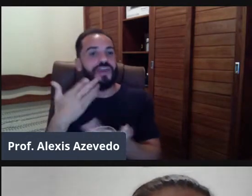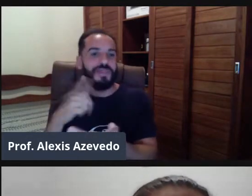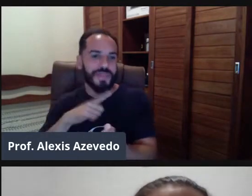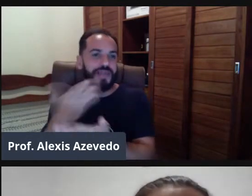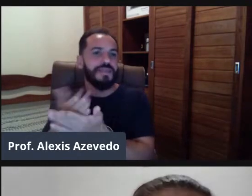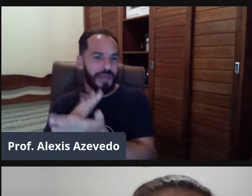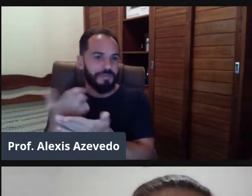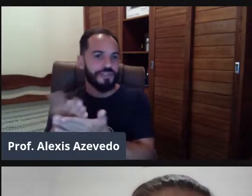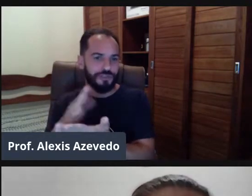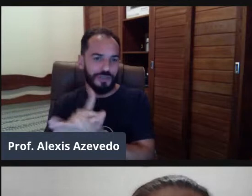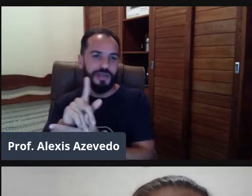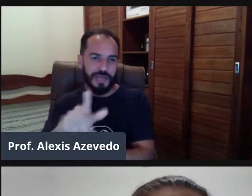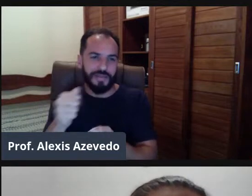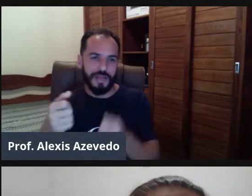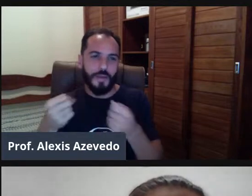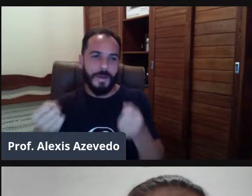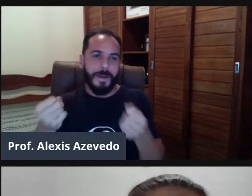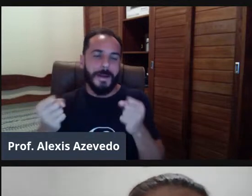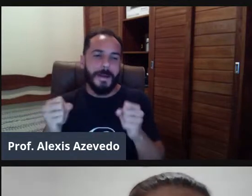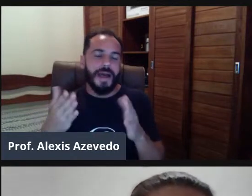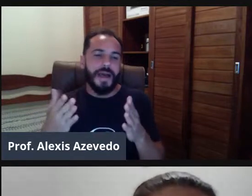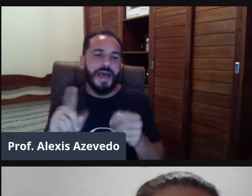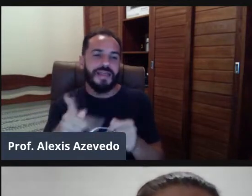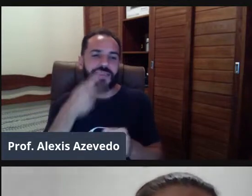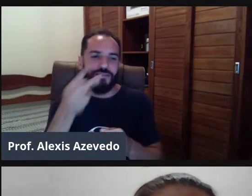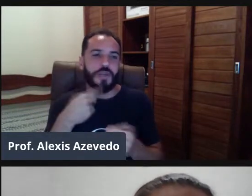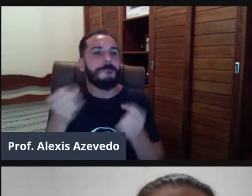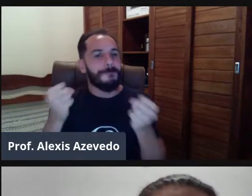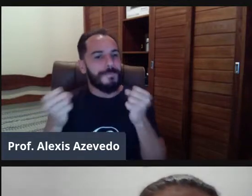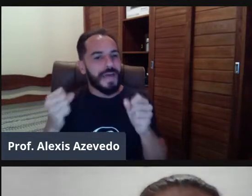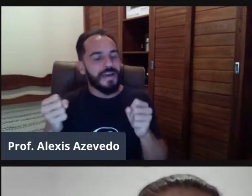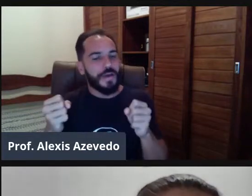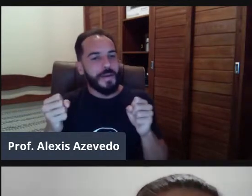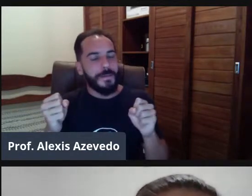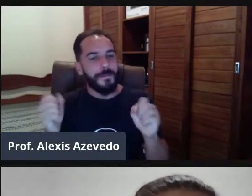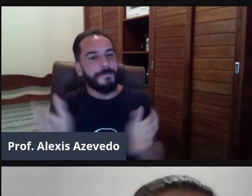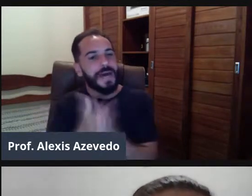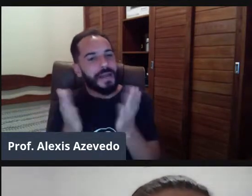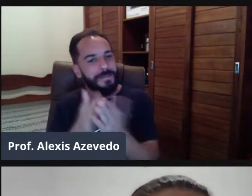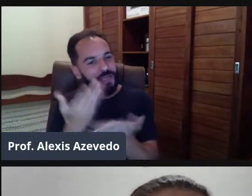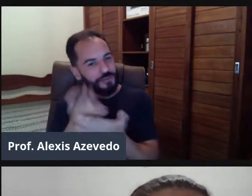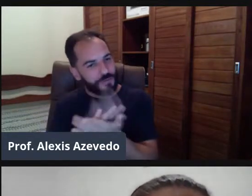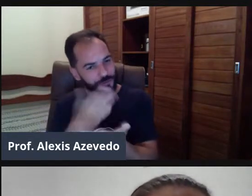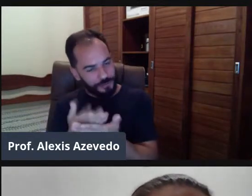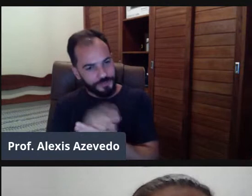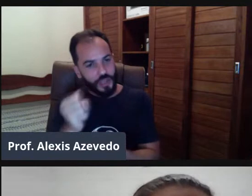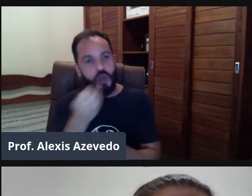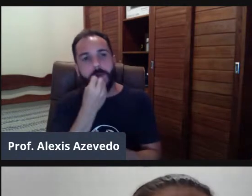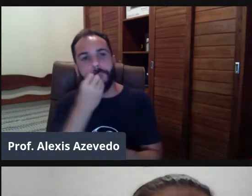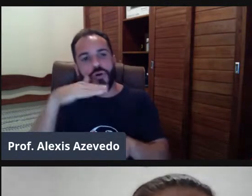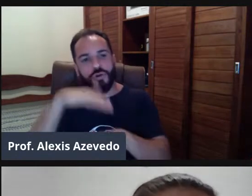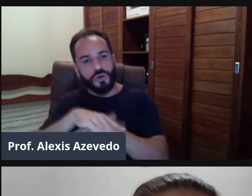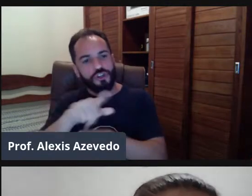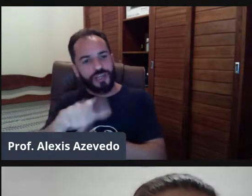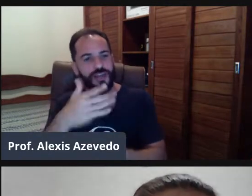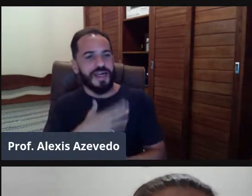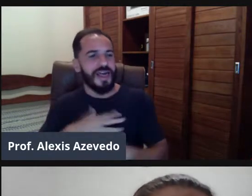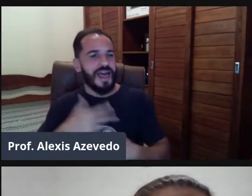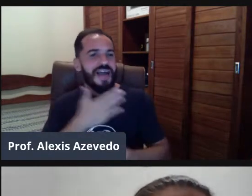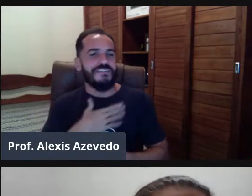ter acesso à sua interpretação. Boa noite a todos. É uma satisfação muito grande estar